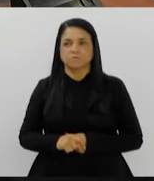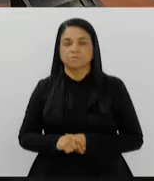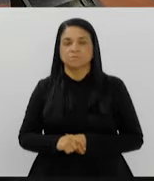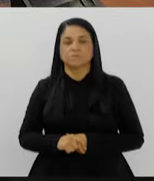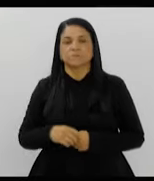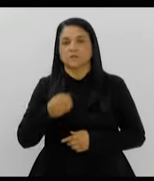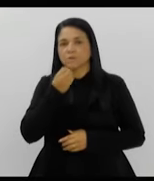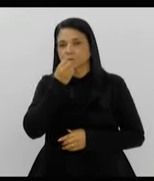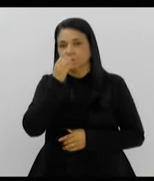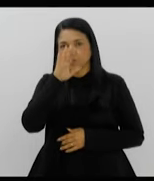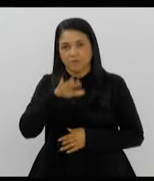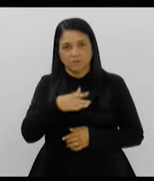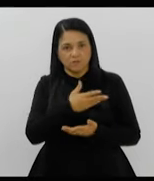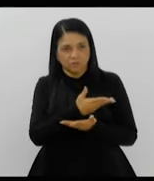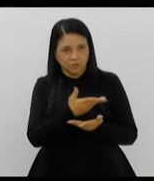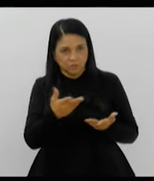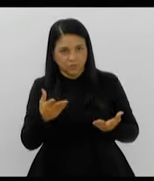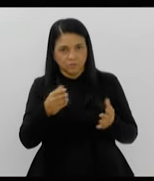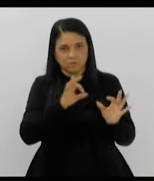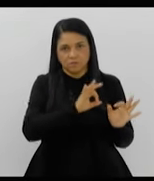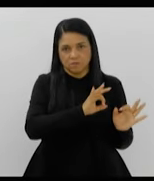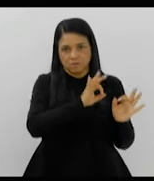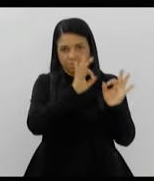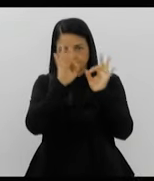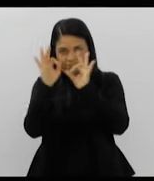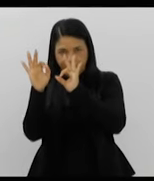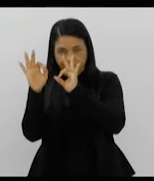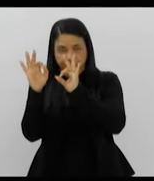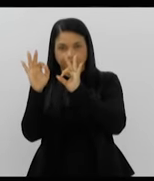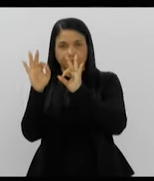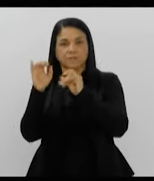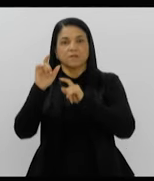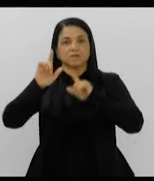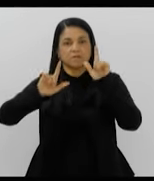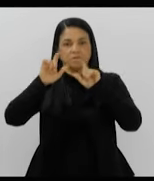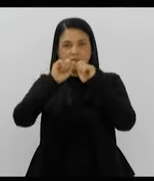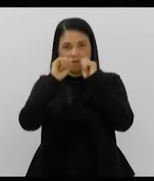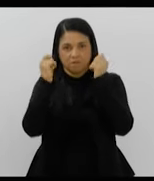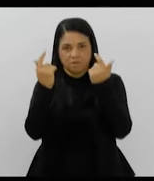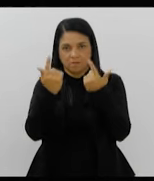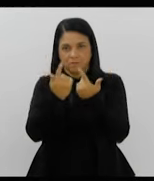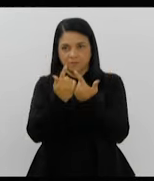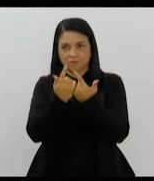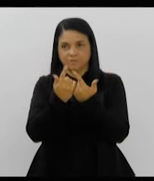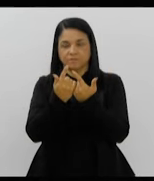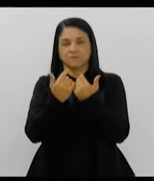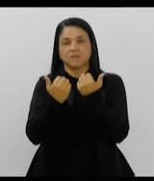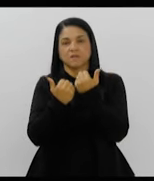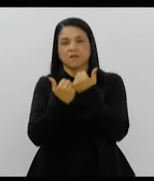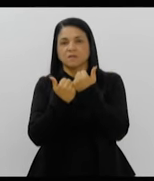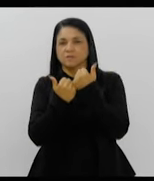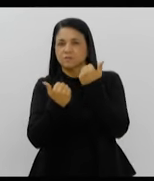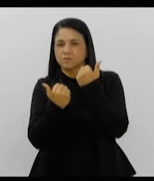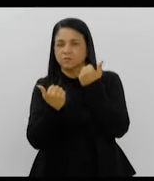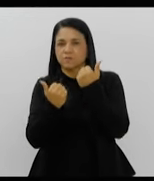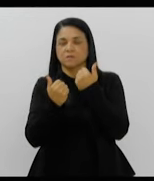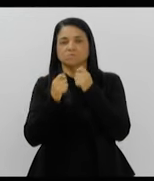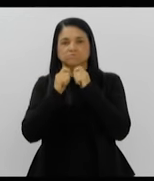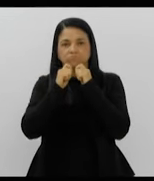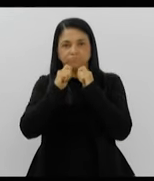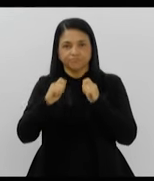Muito boa tarde a todos e todos que nos acompanham na TV Alerge, assessoria aqui